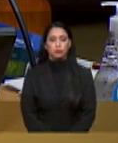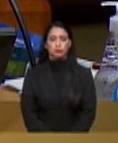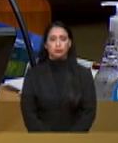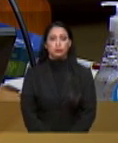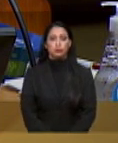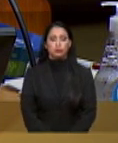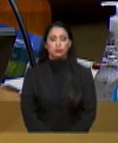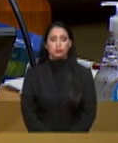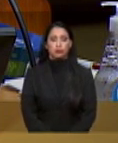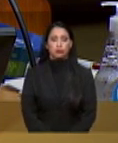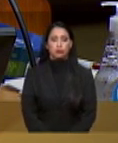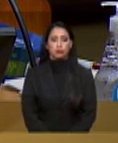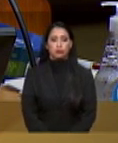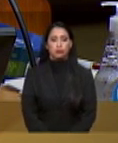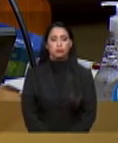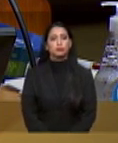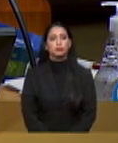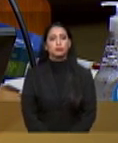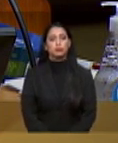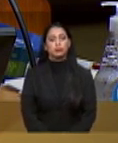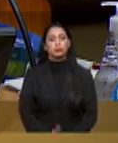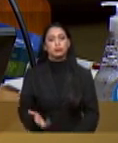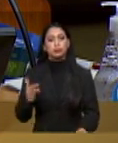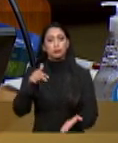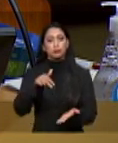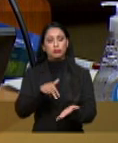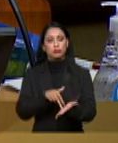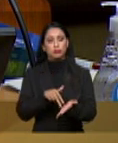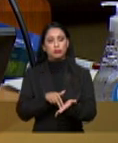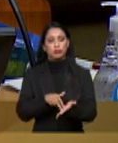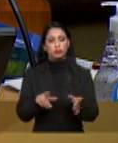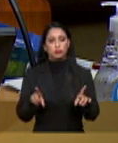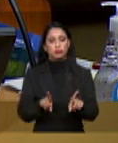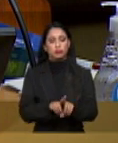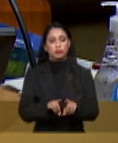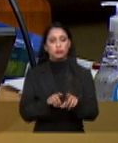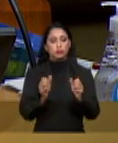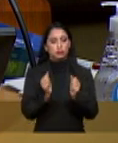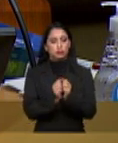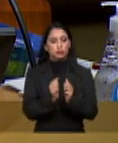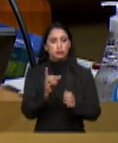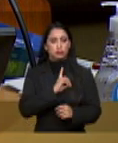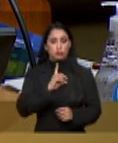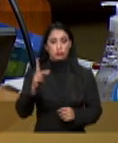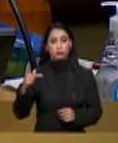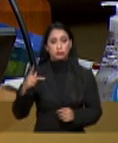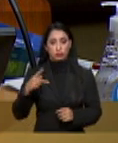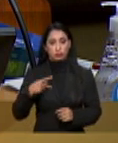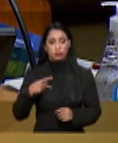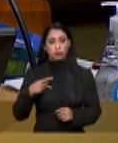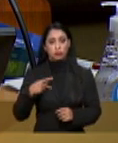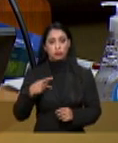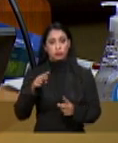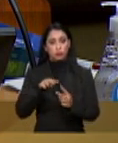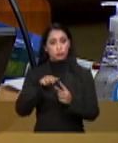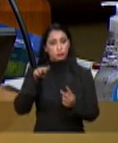para fins penais nos crimes contra a Previdência Social. Com o defensor público que o fez de forma